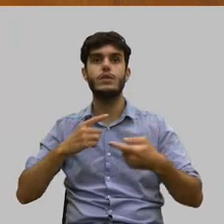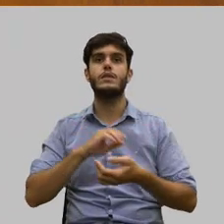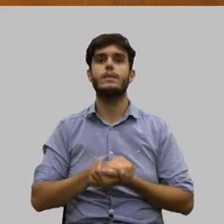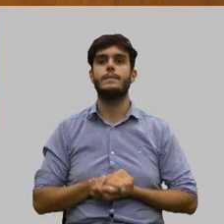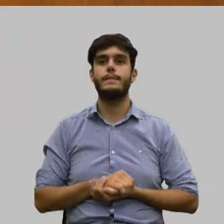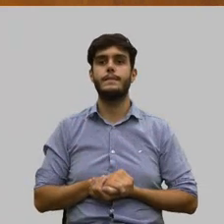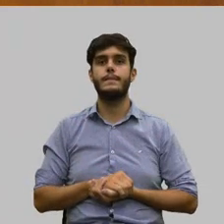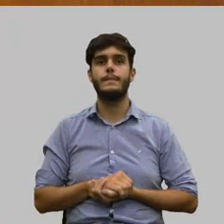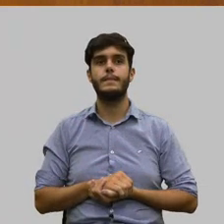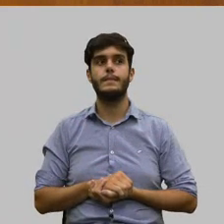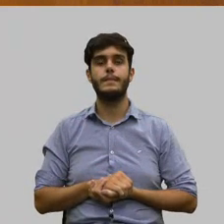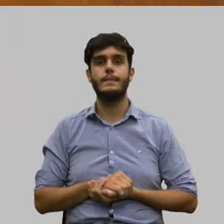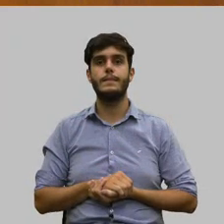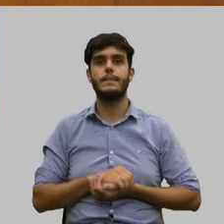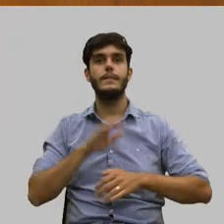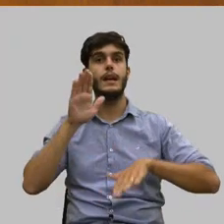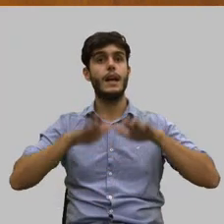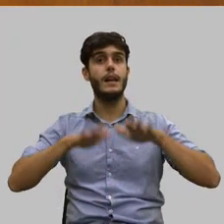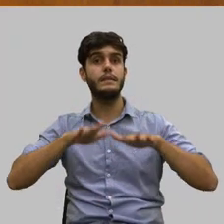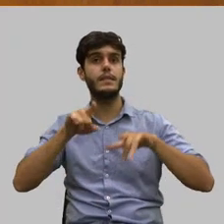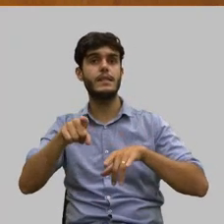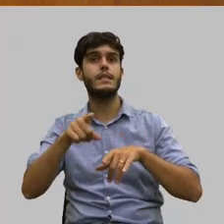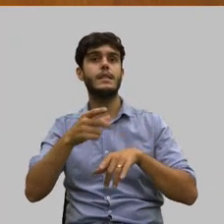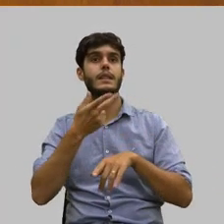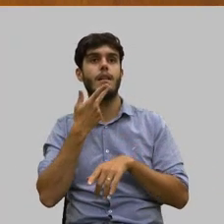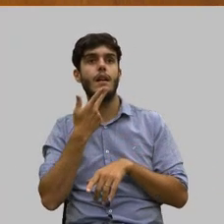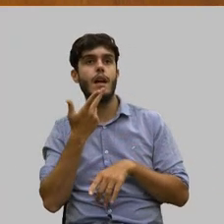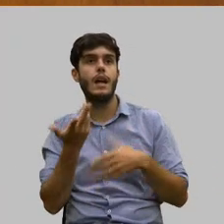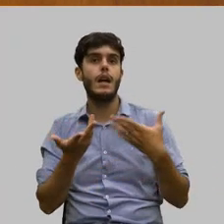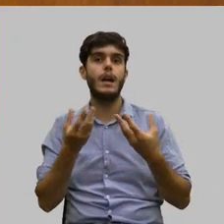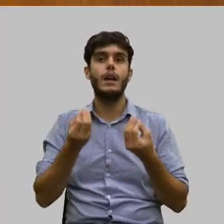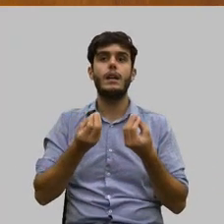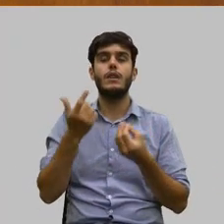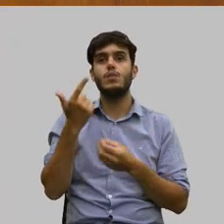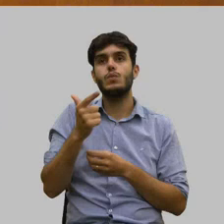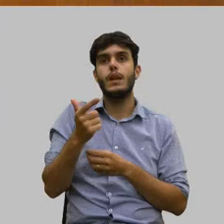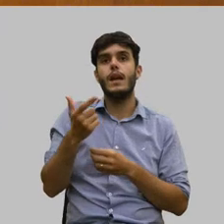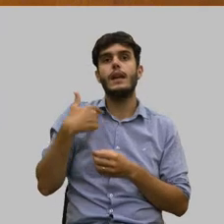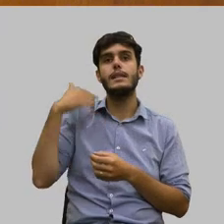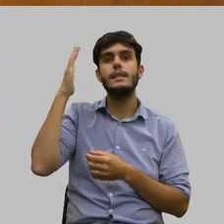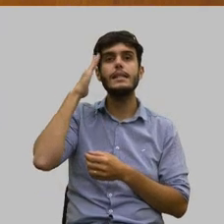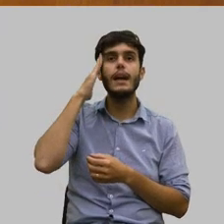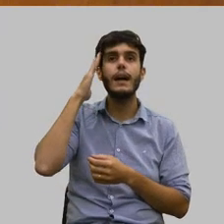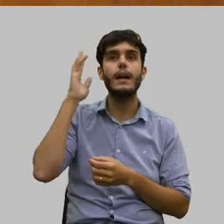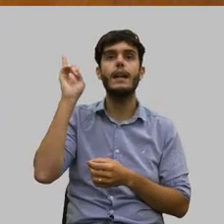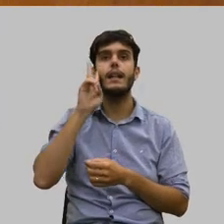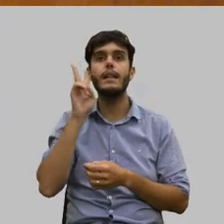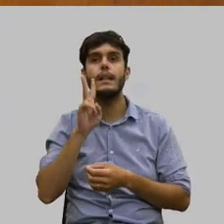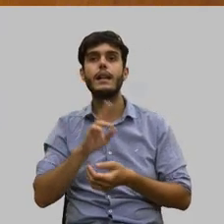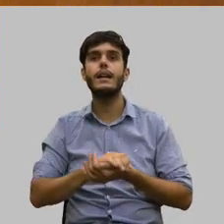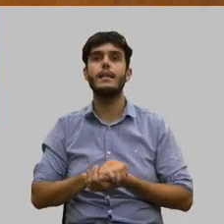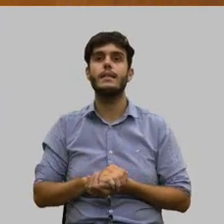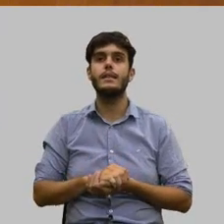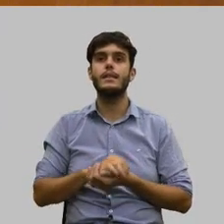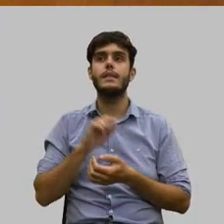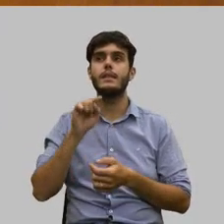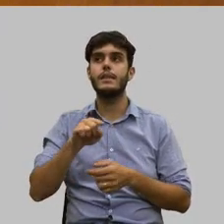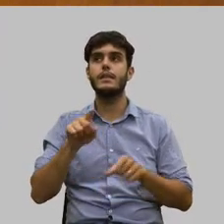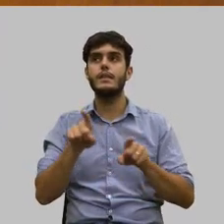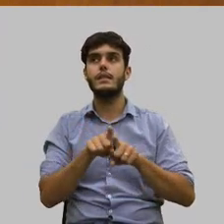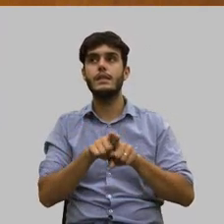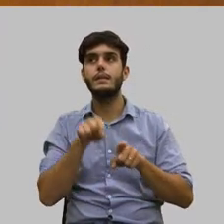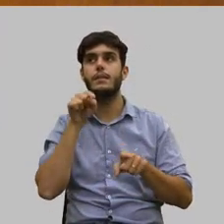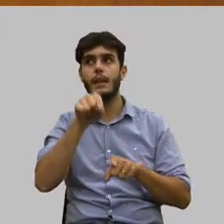ipsm talvez vossa excelência não tenha a lembrança como eu tenho por ser integrante dessas